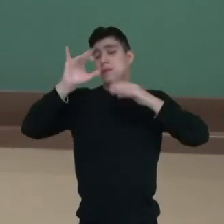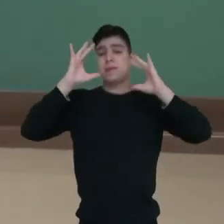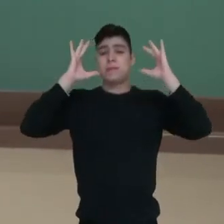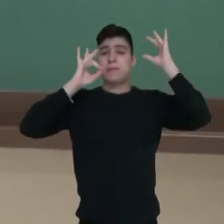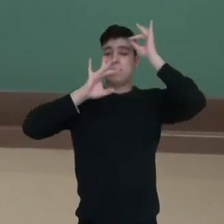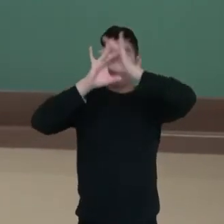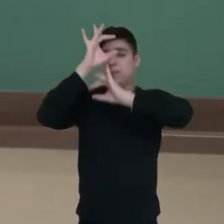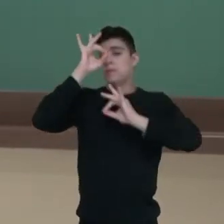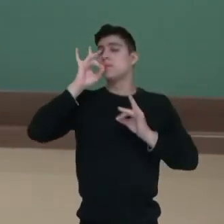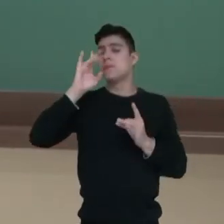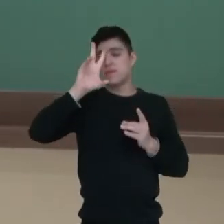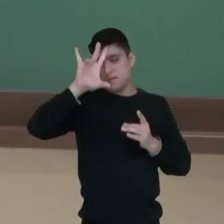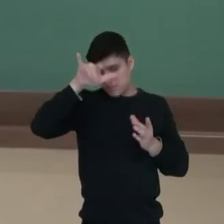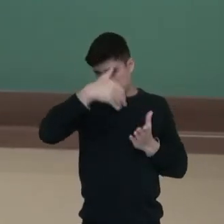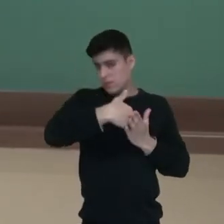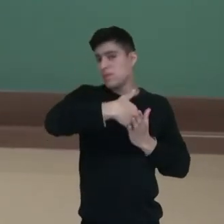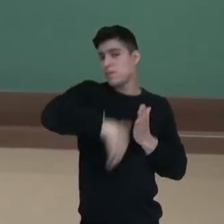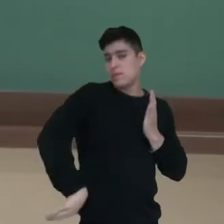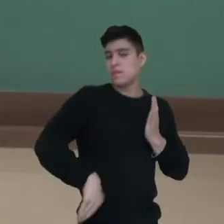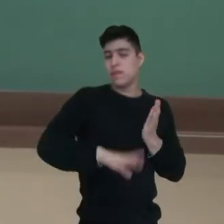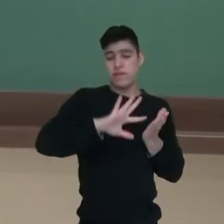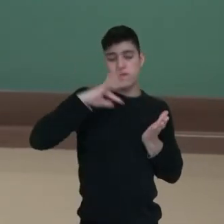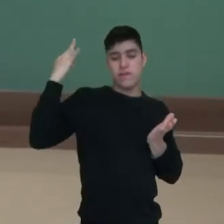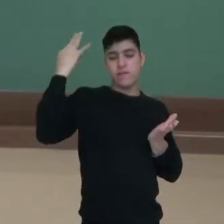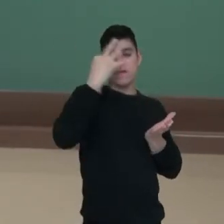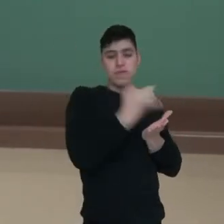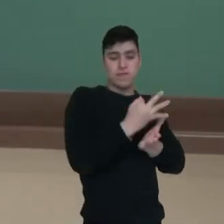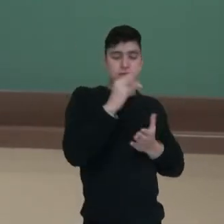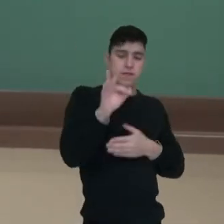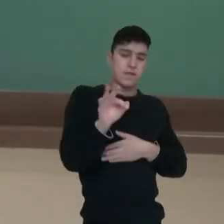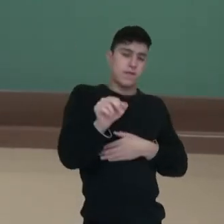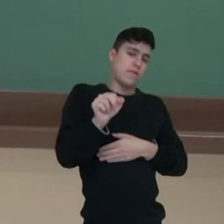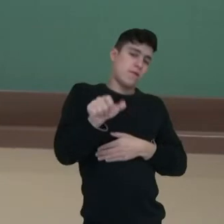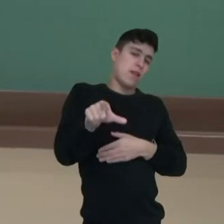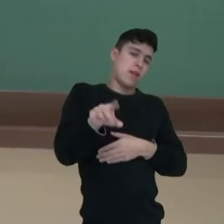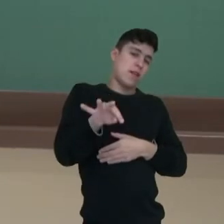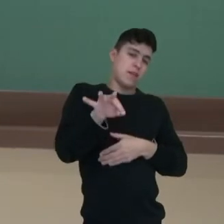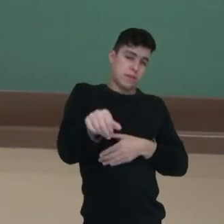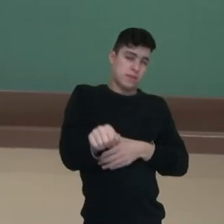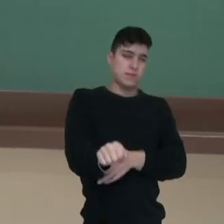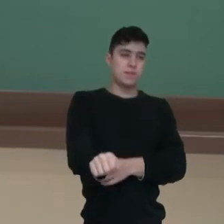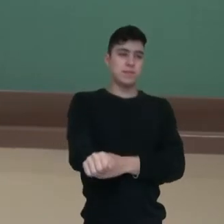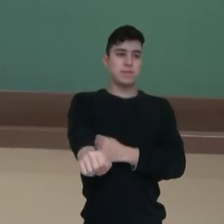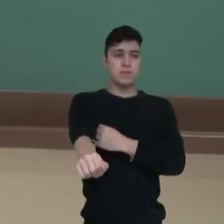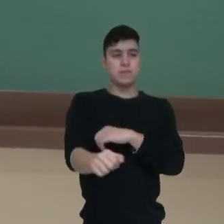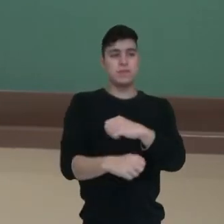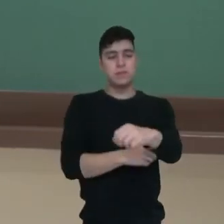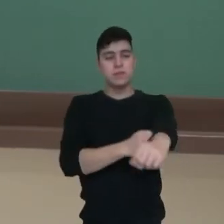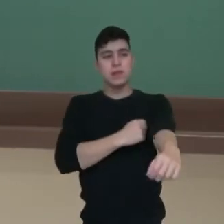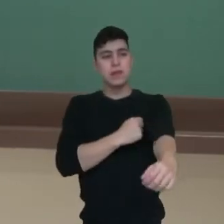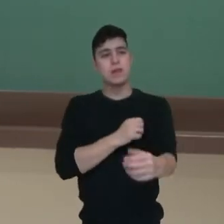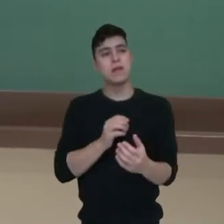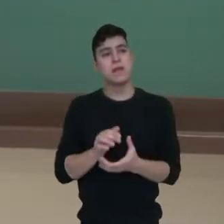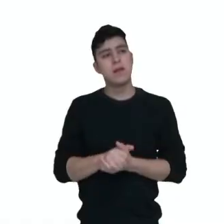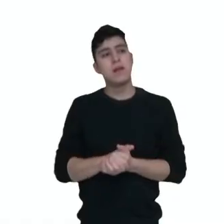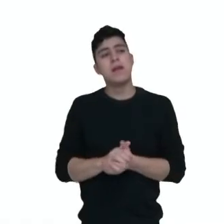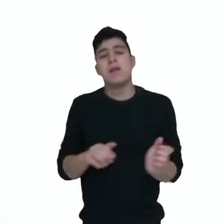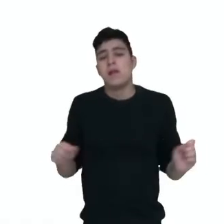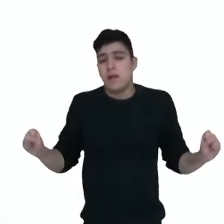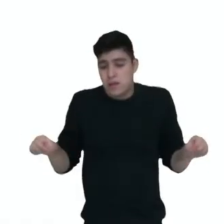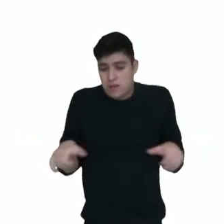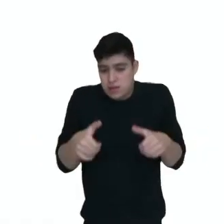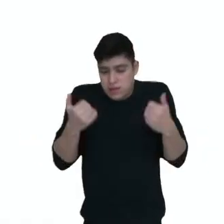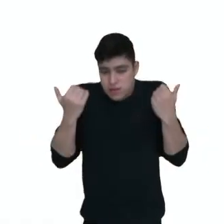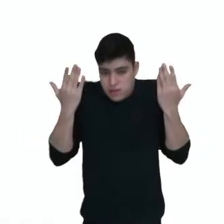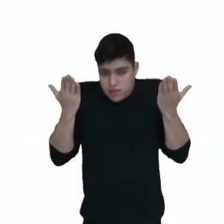direcionamento sobre os demais atletas que estão com a venda certinha ali no rosto. Então,